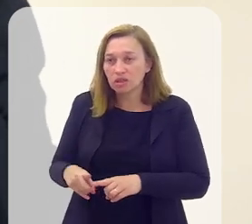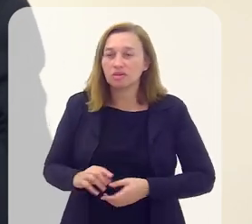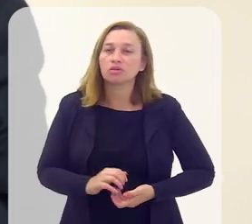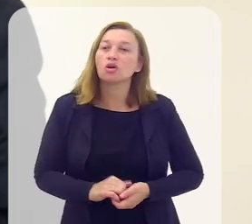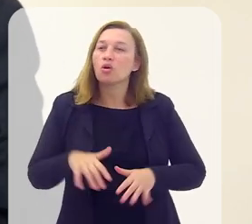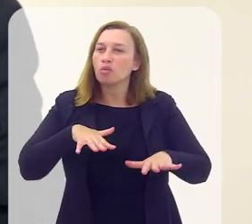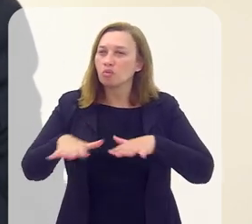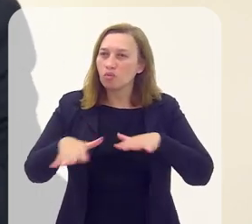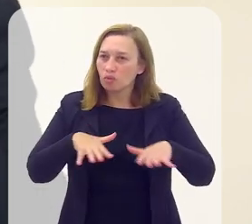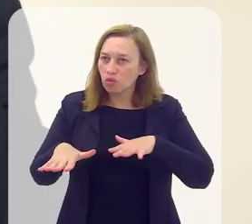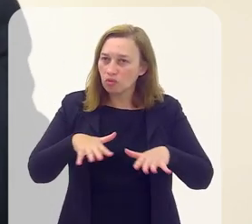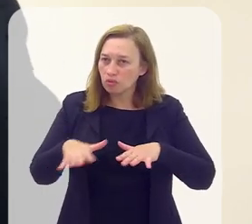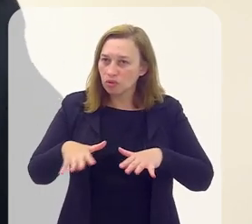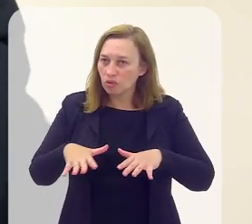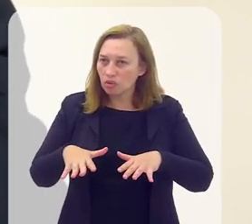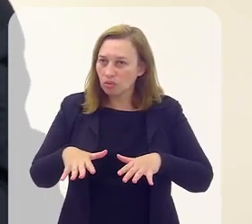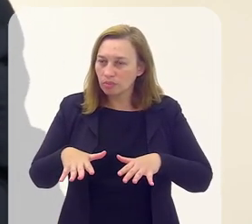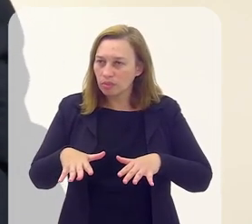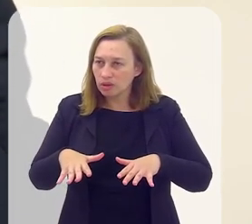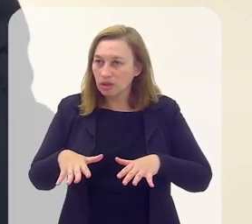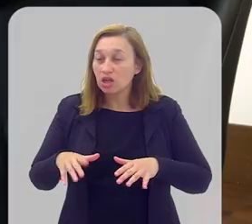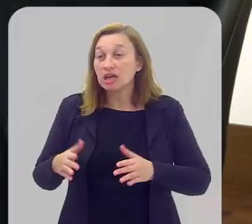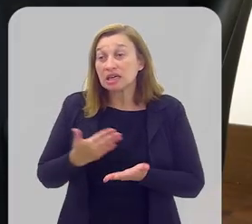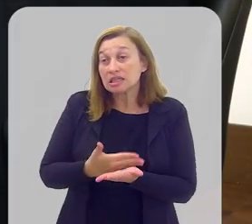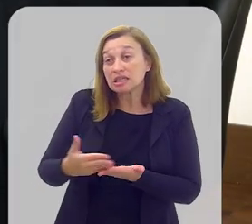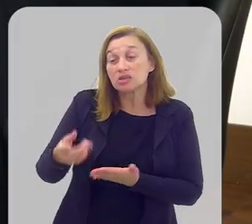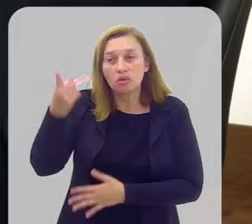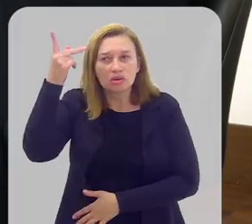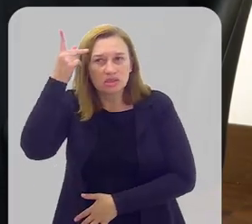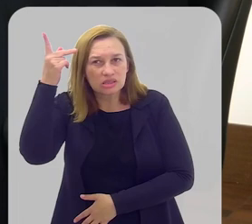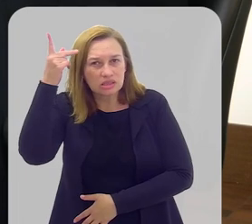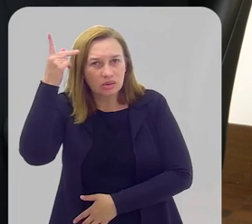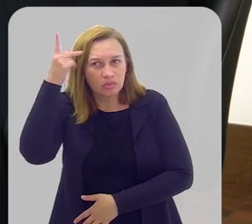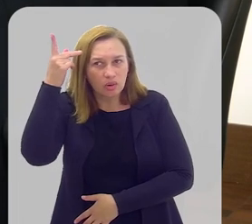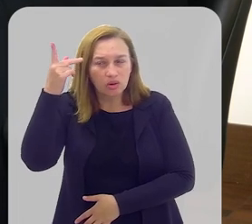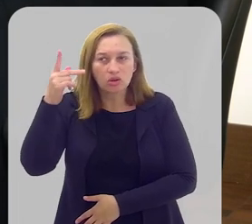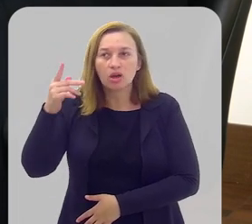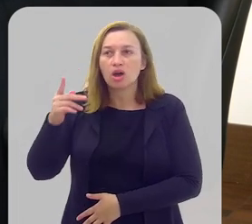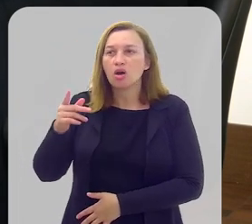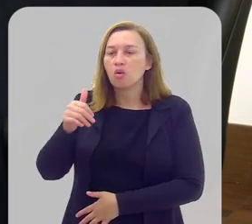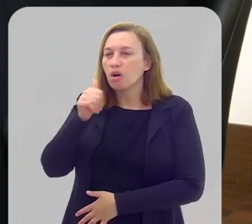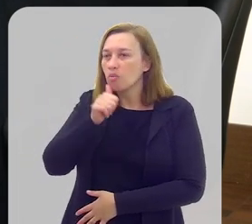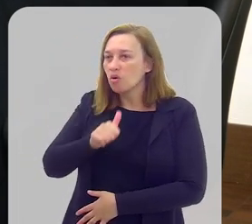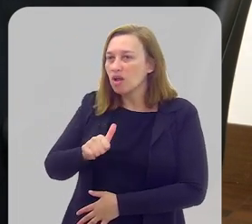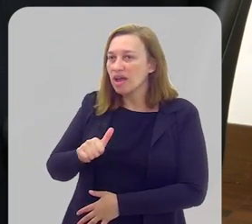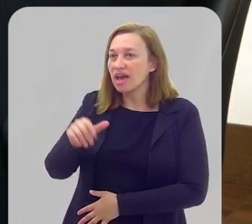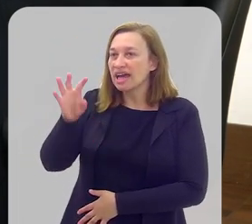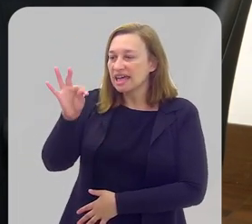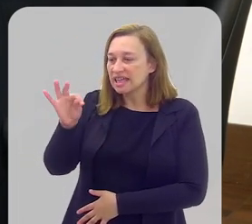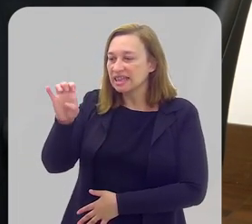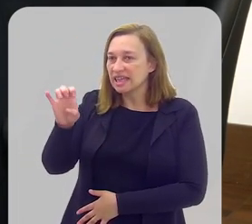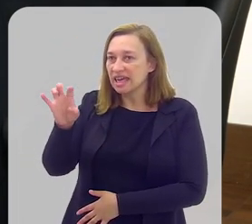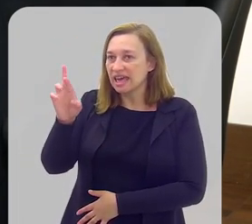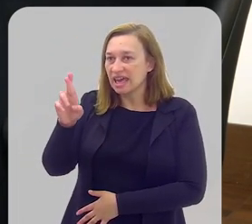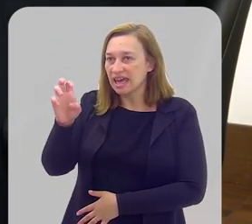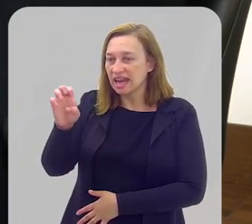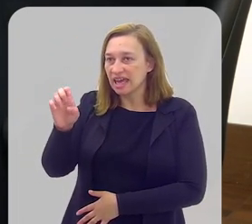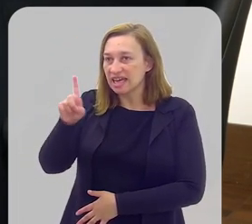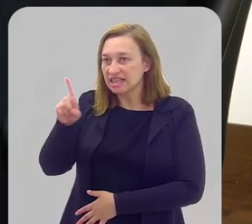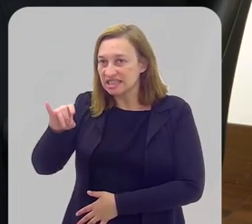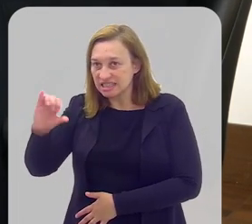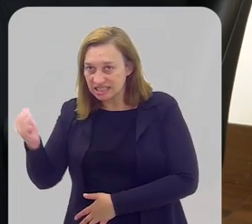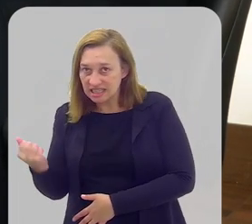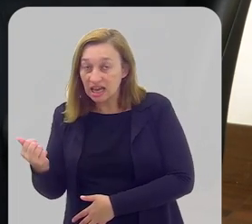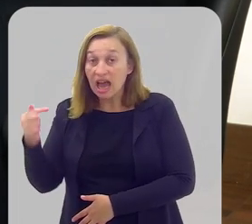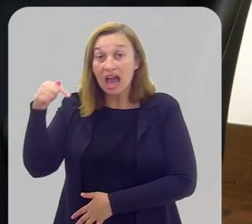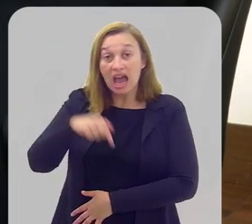participa ativamente do movimento pela anistia, que começou em São Paulo com dona Terezinha Zerbini. Aqui no Rio tinha Iramar Benjamin,